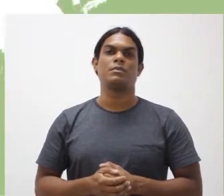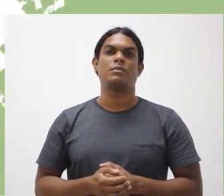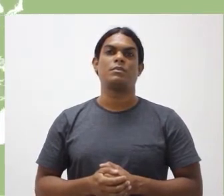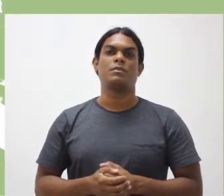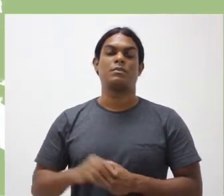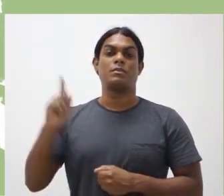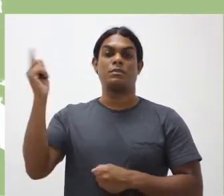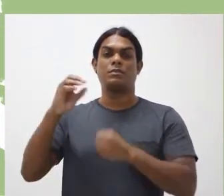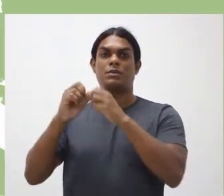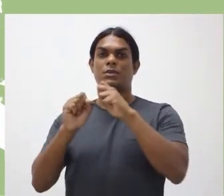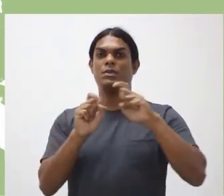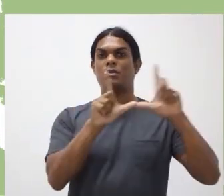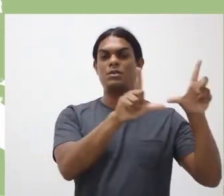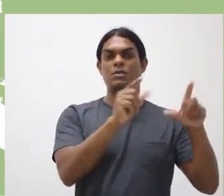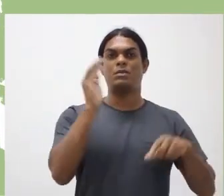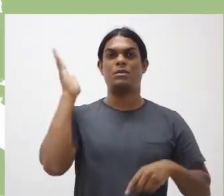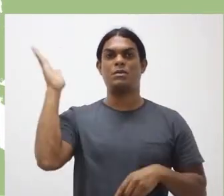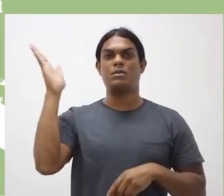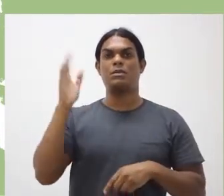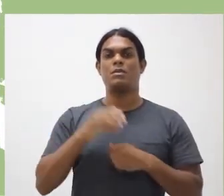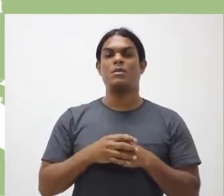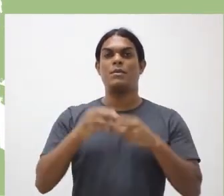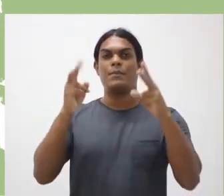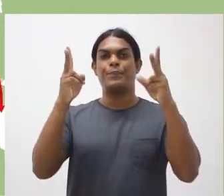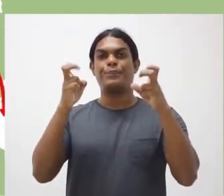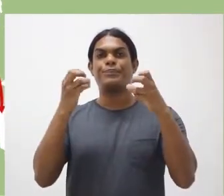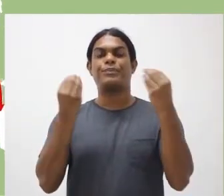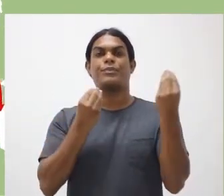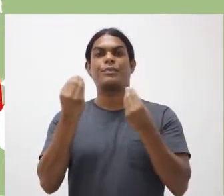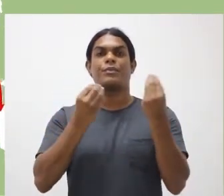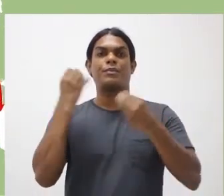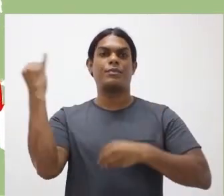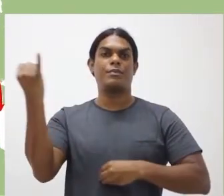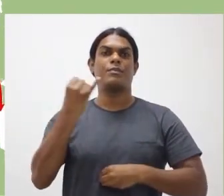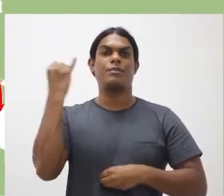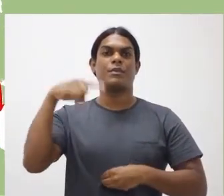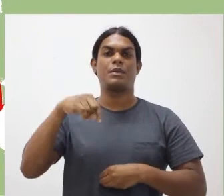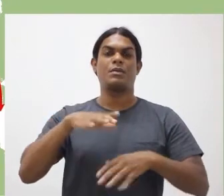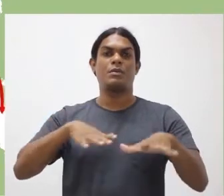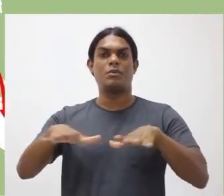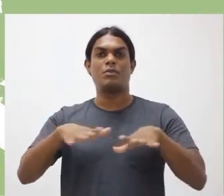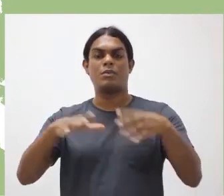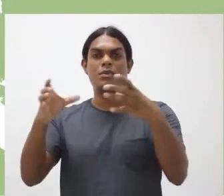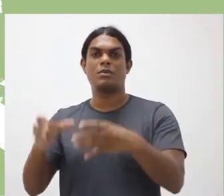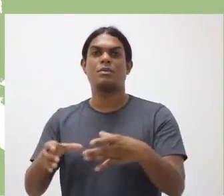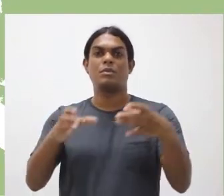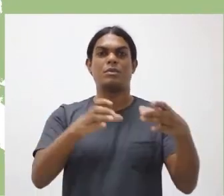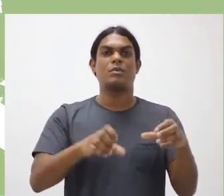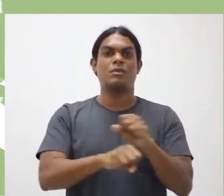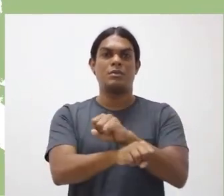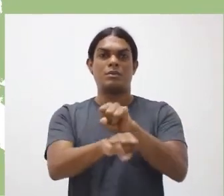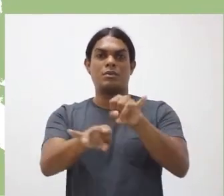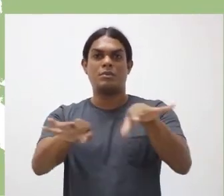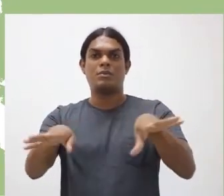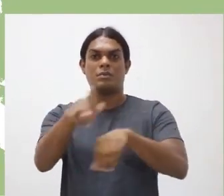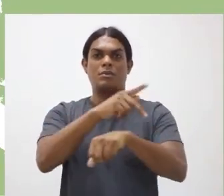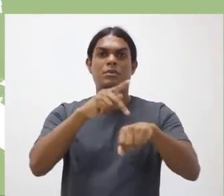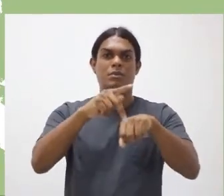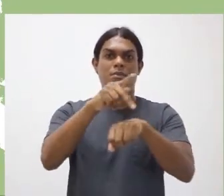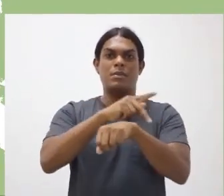Nesse slide, podemos ver quão importante é essa movimentação entre os países.